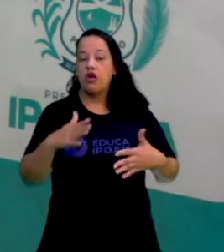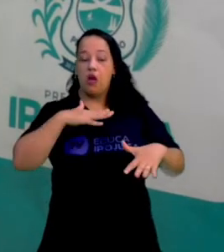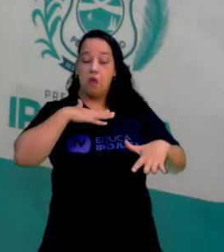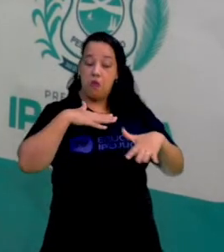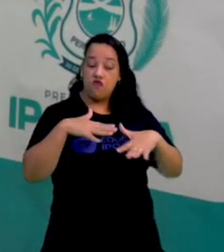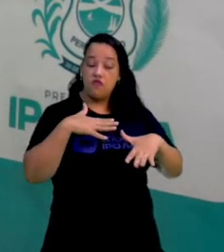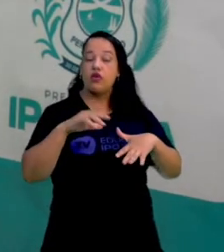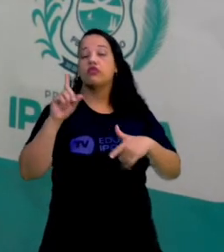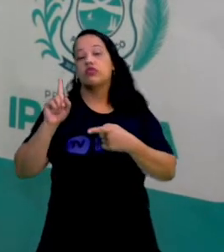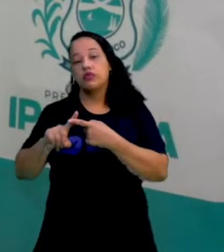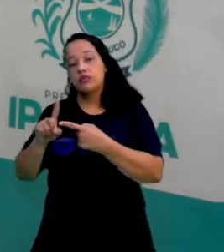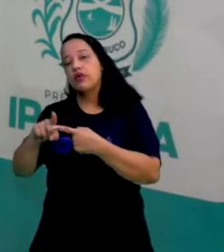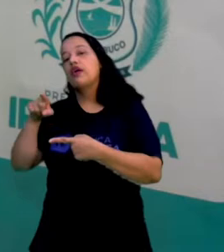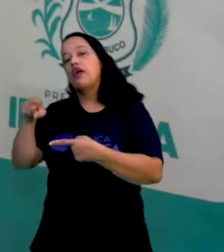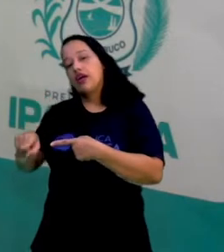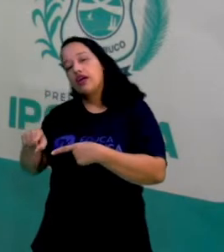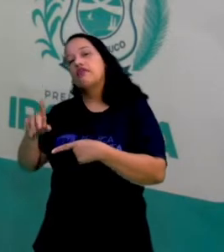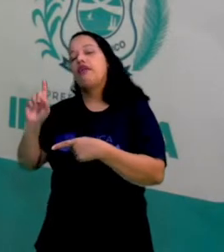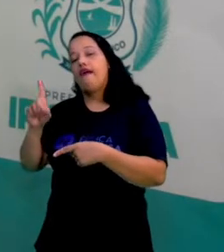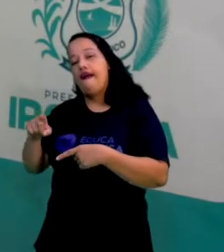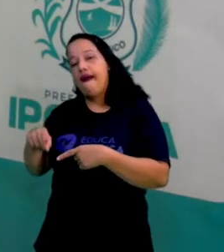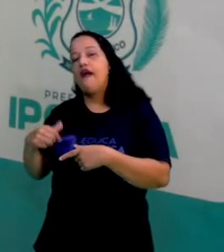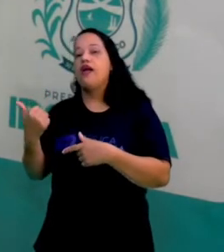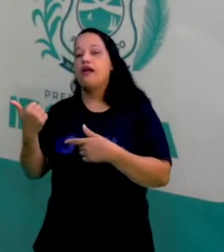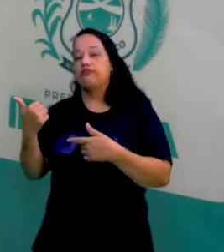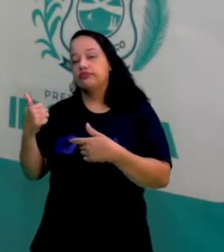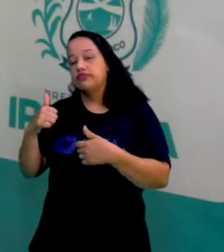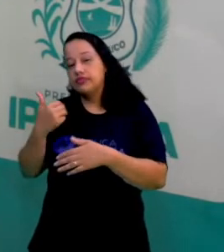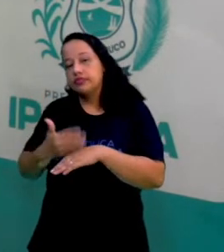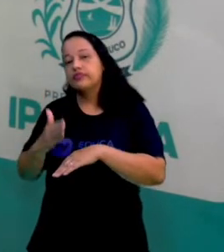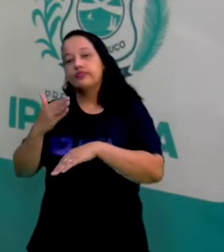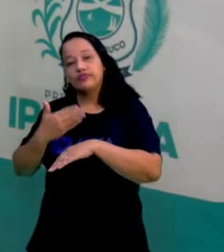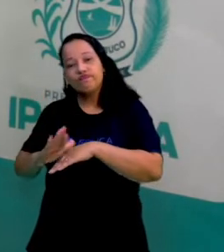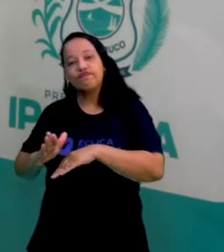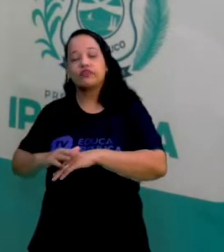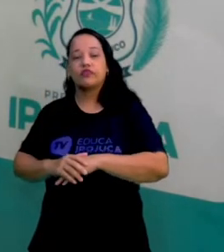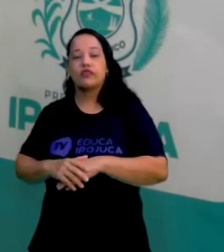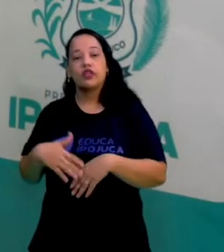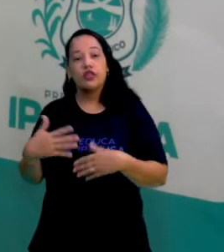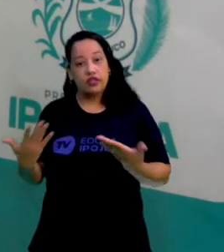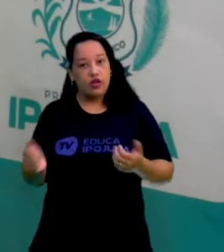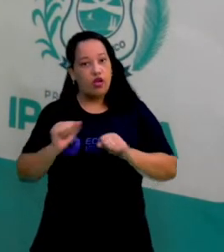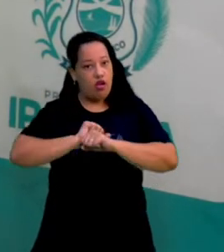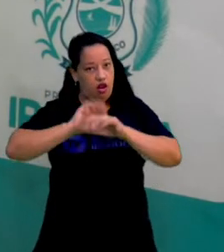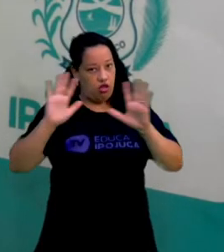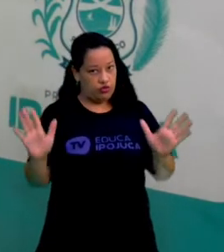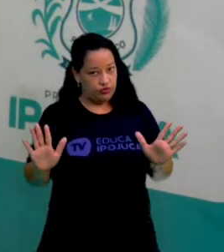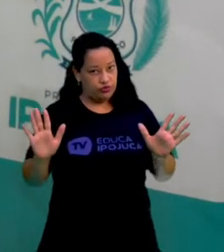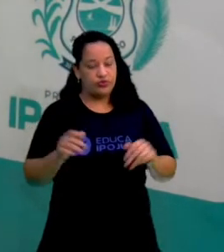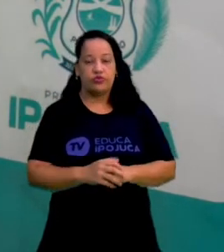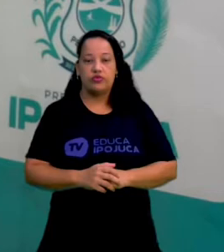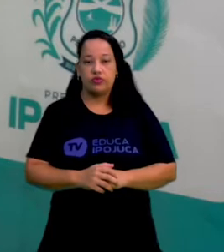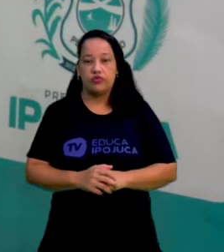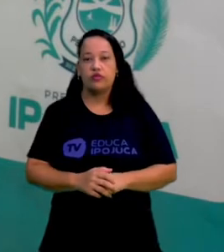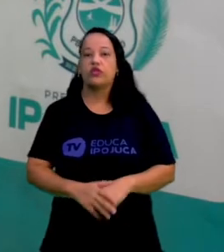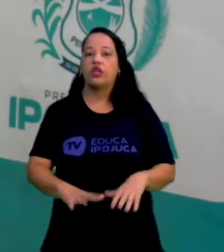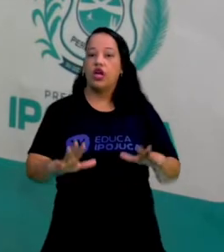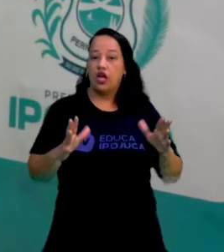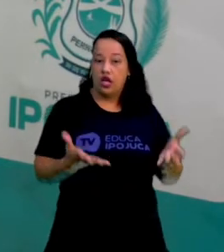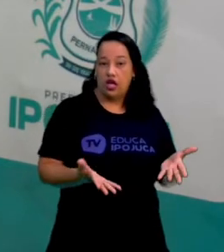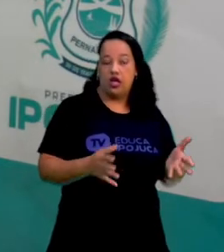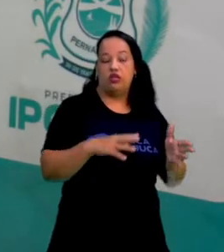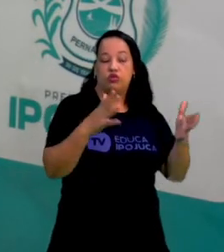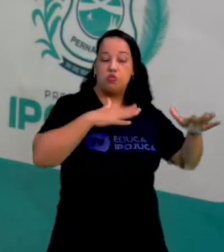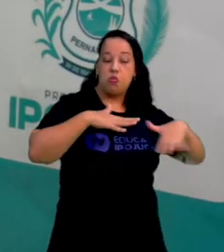é uma atividade. Então, a gente tem que entender o seguinte, para ficar bem claro. Nem toda atividade física